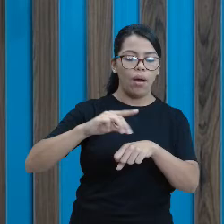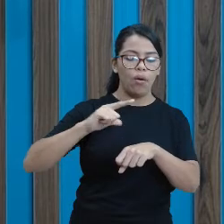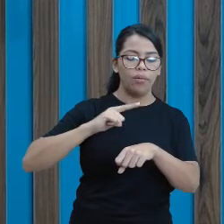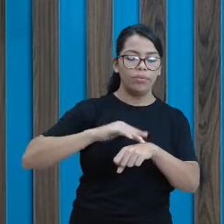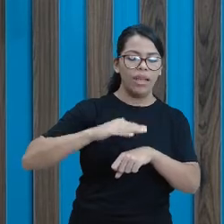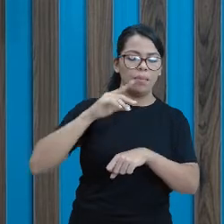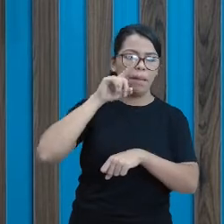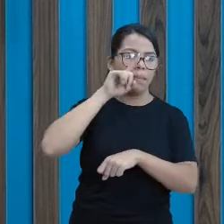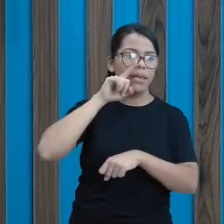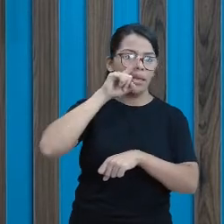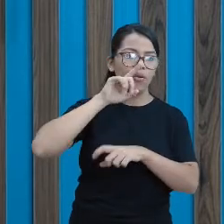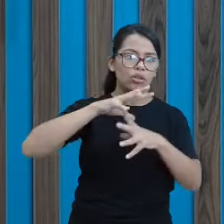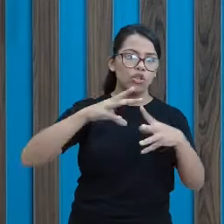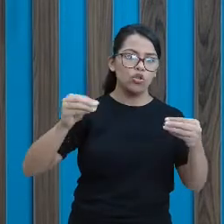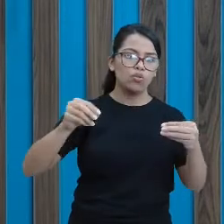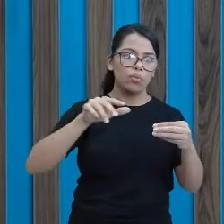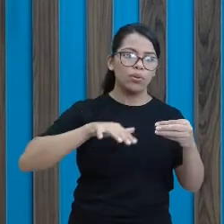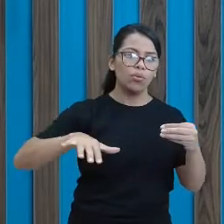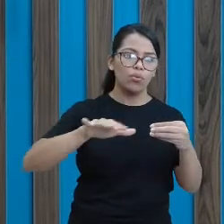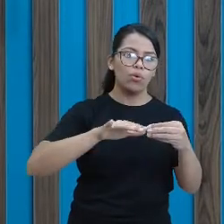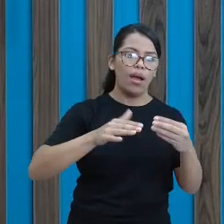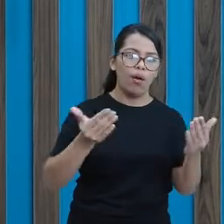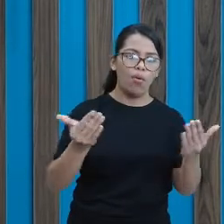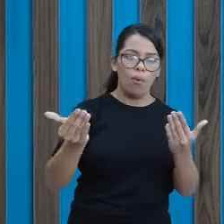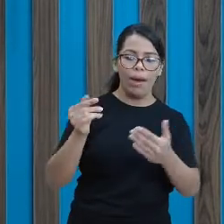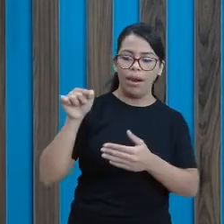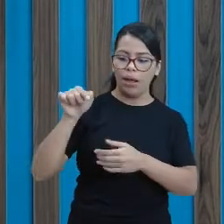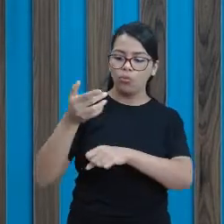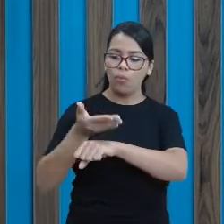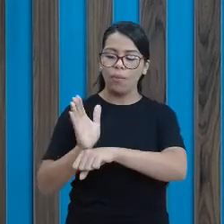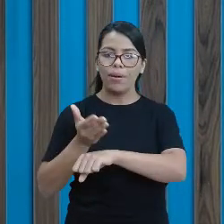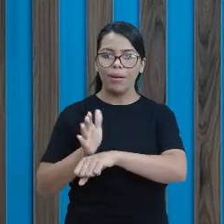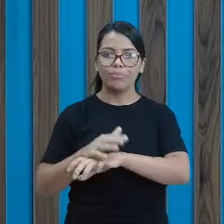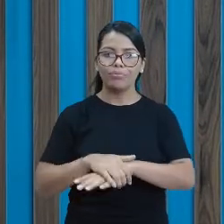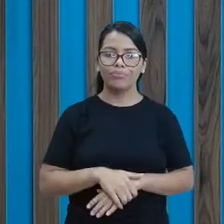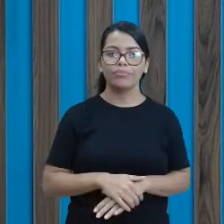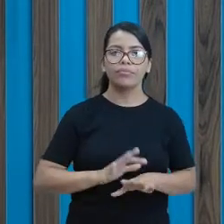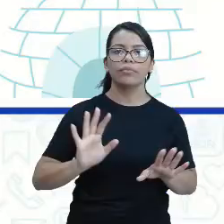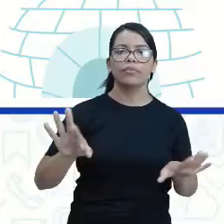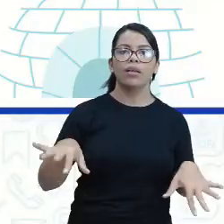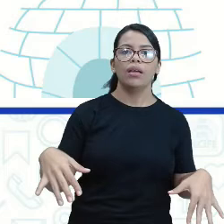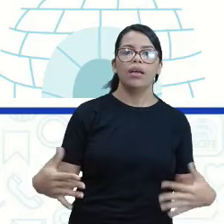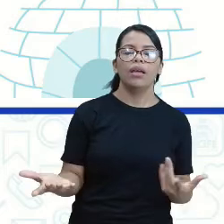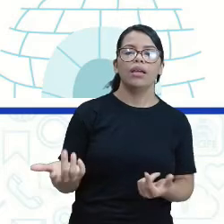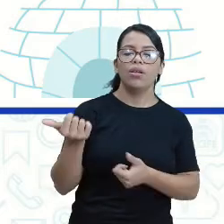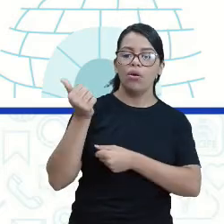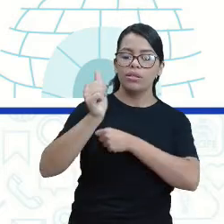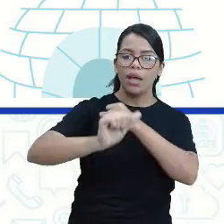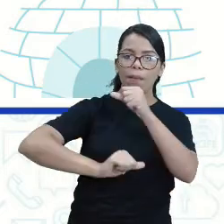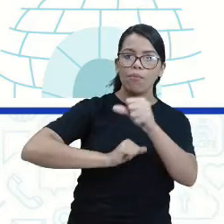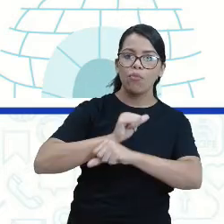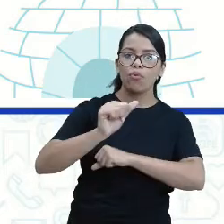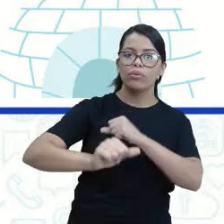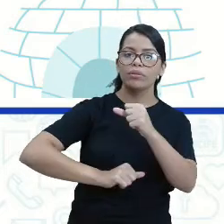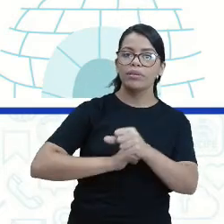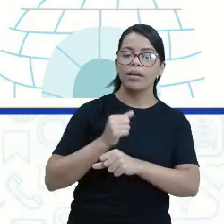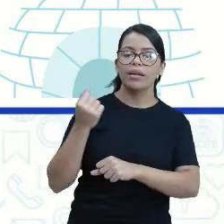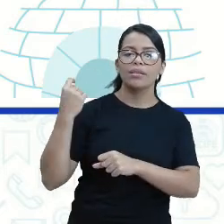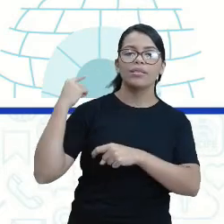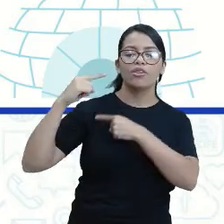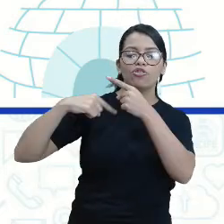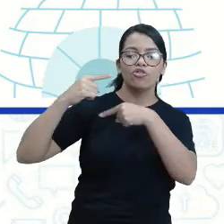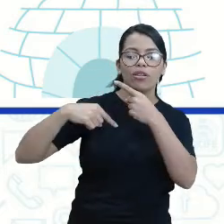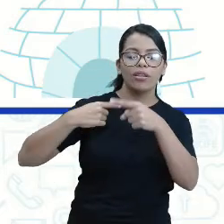daquele ambiente do que o urso branco, tá certo? Então, ó, essa mutação aí que houve